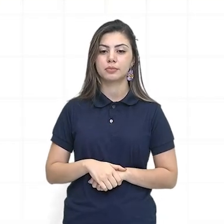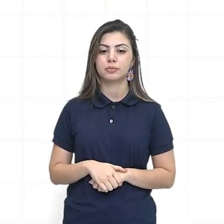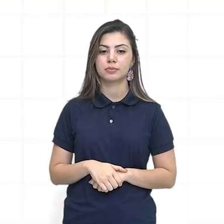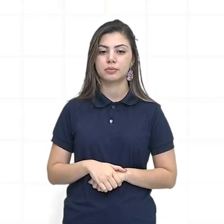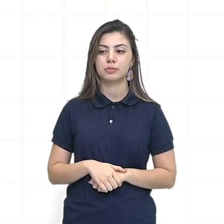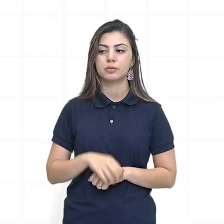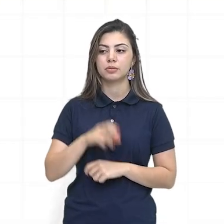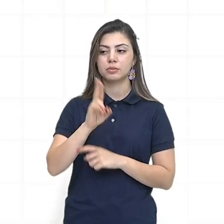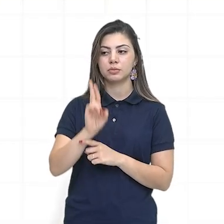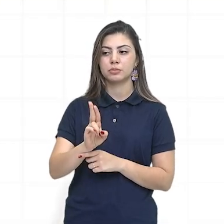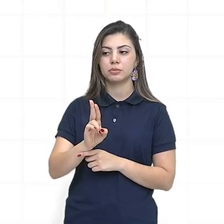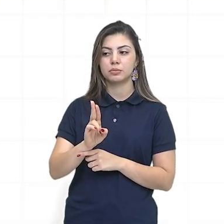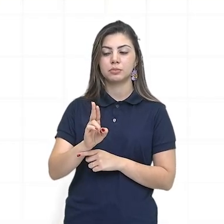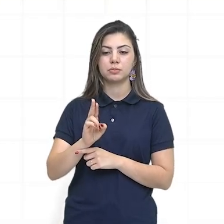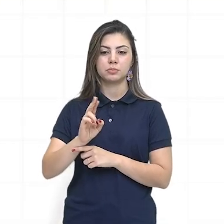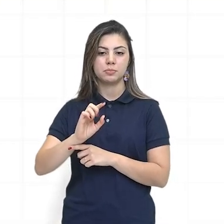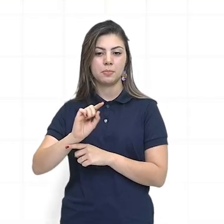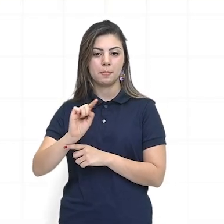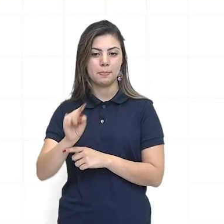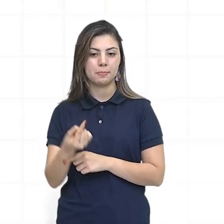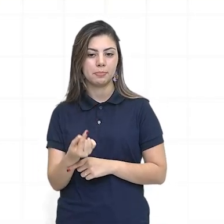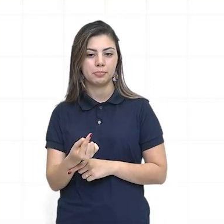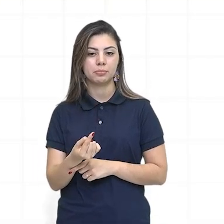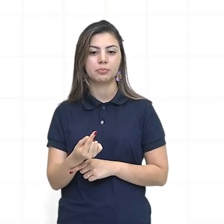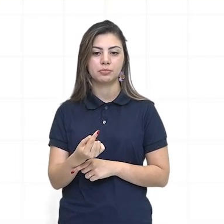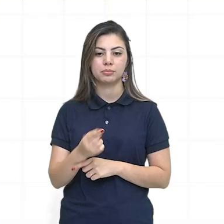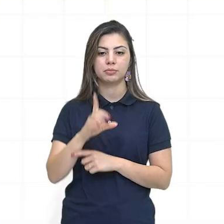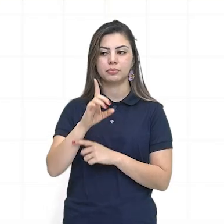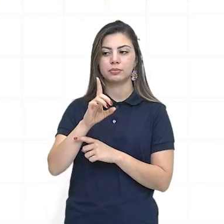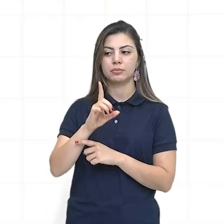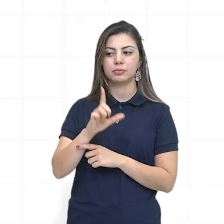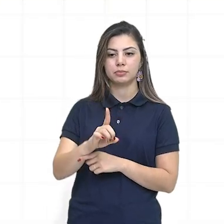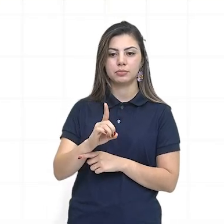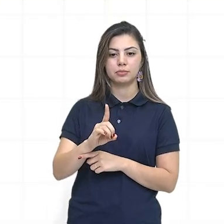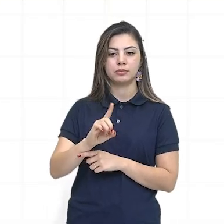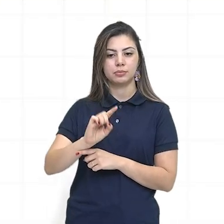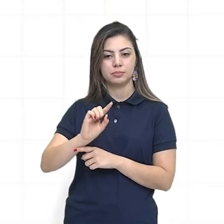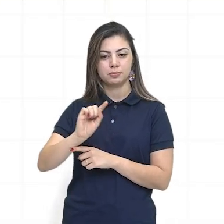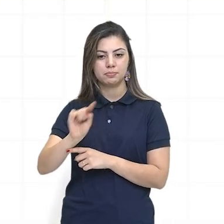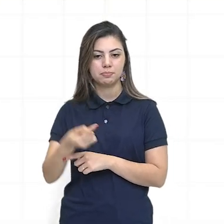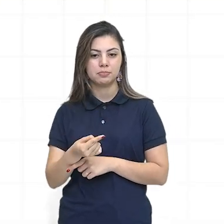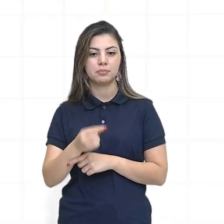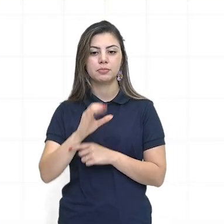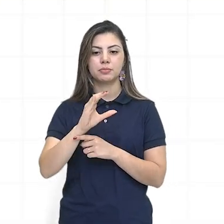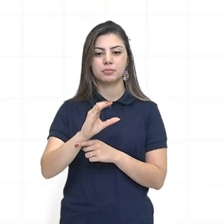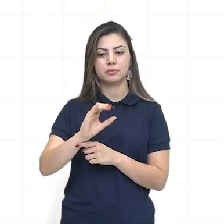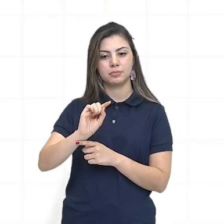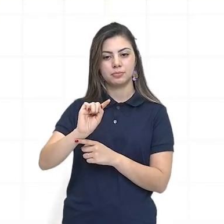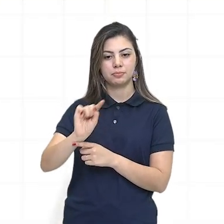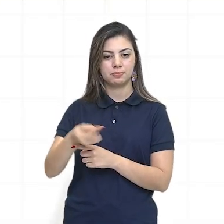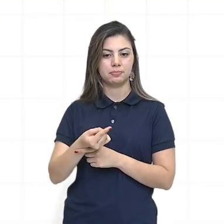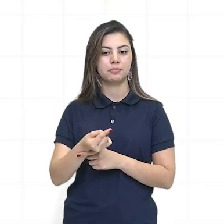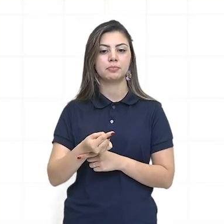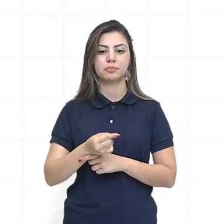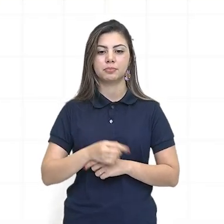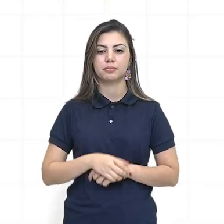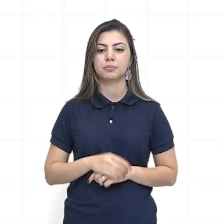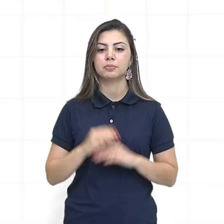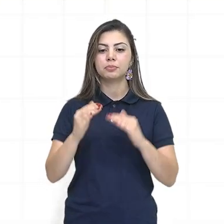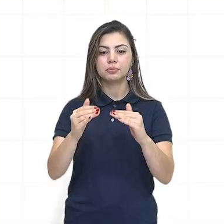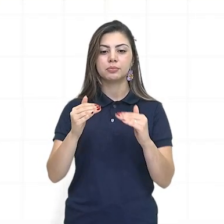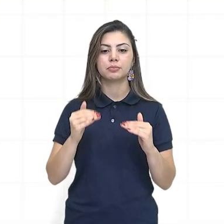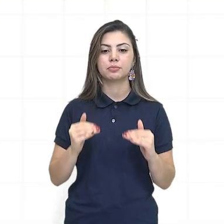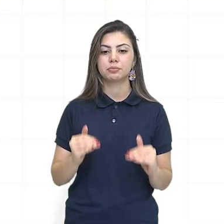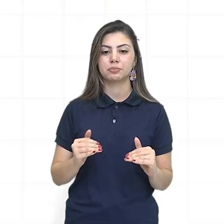vem a unidade de milhar, dezena de milhar, centena de milhar. Os